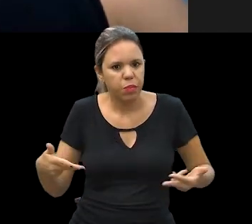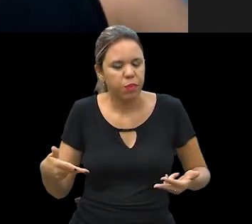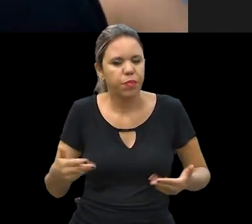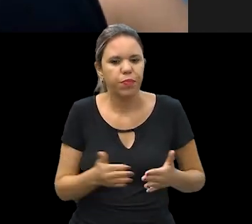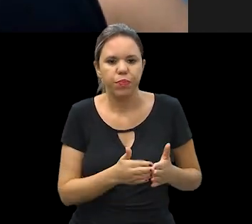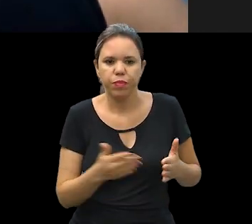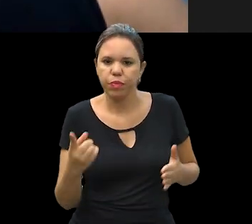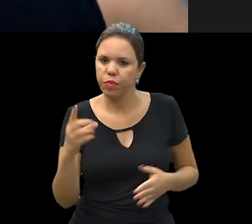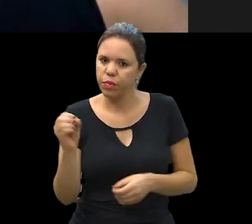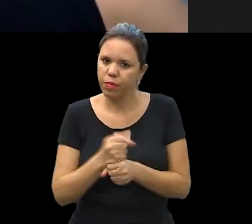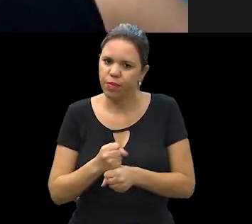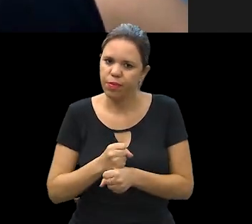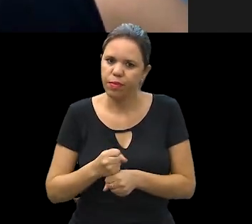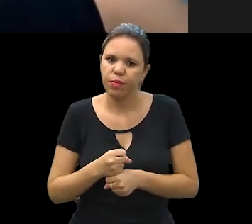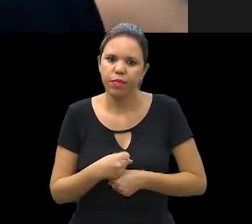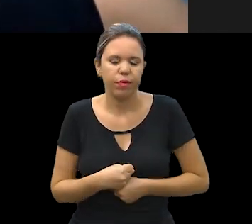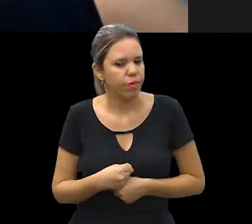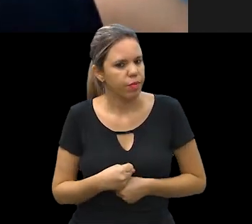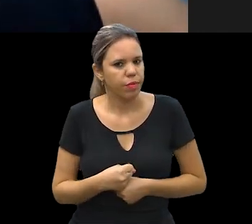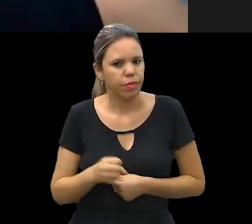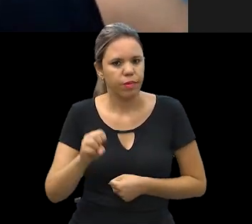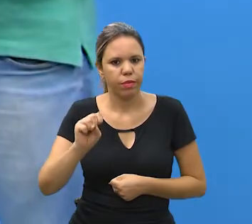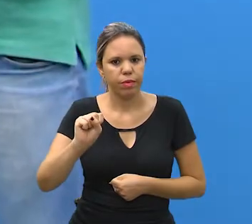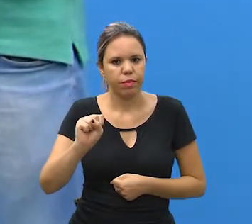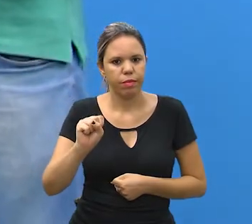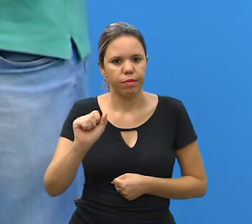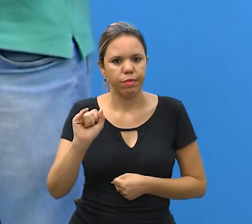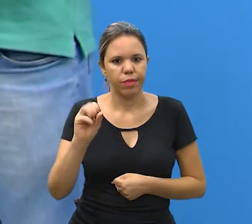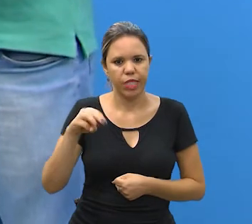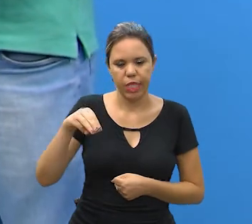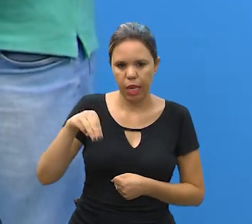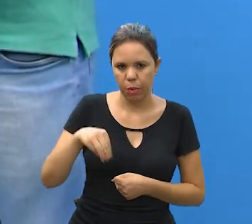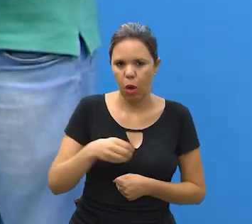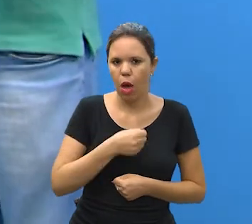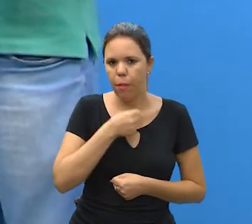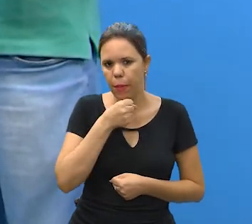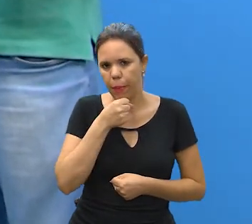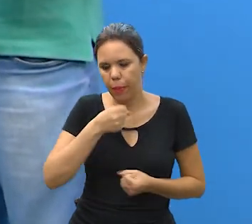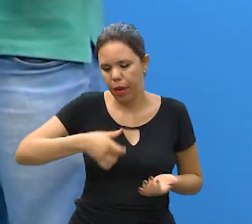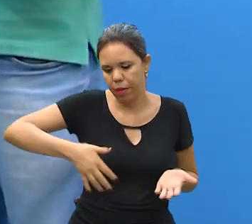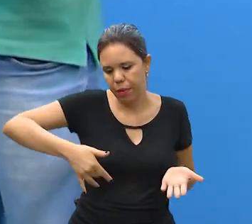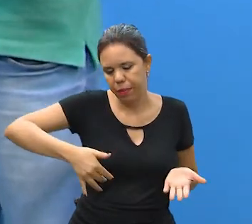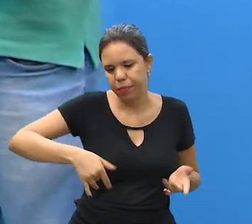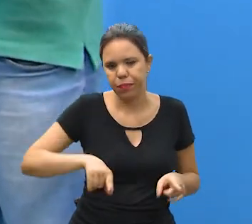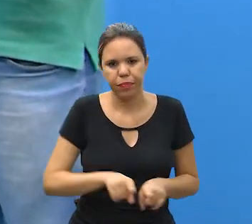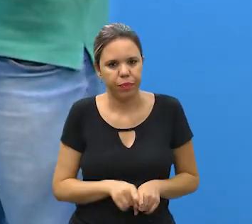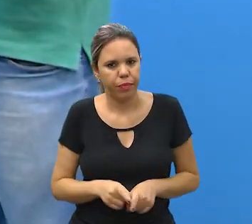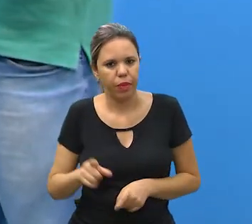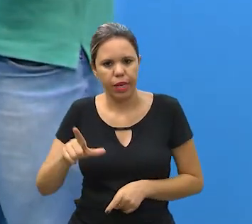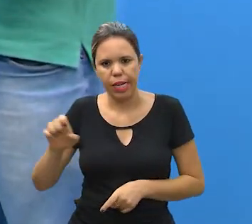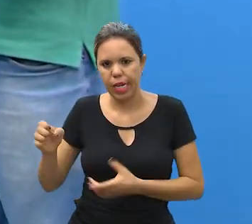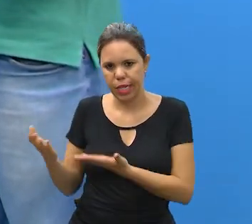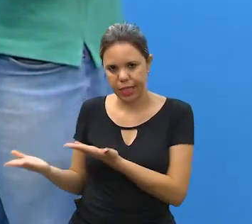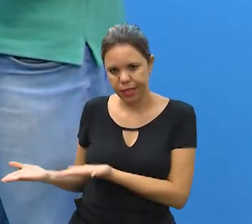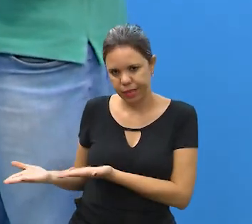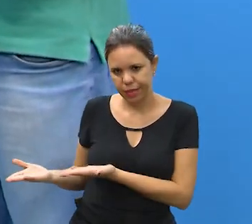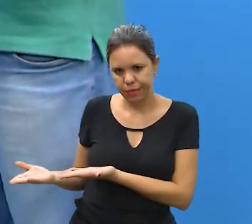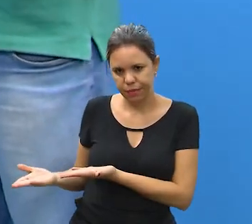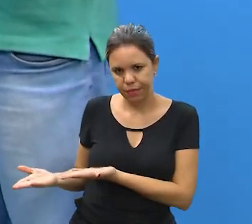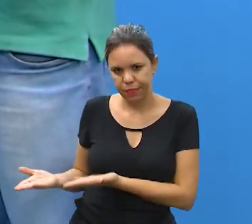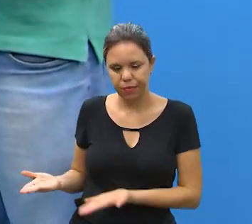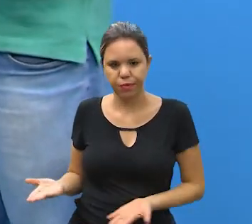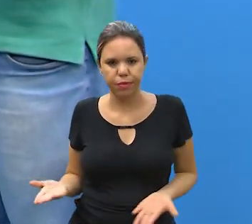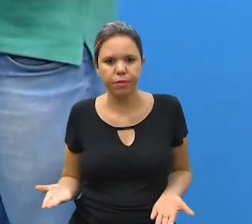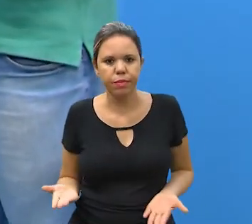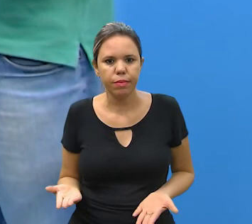tantas coisas durante esses 10 anos. O Simon, que é o vocalista, é o guitarrista da banda, e o Lê tá aqui